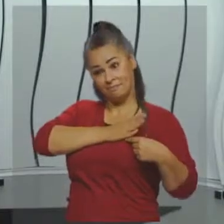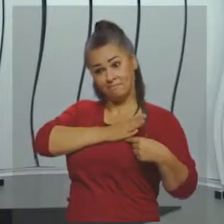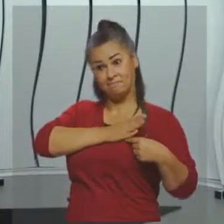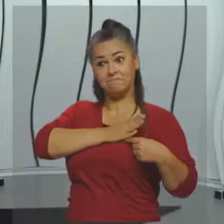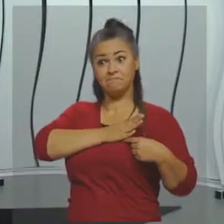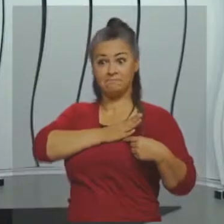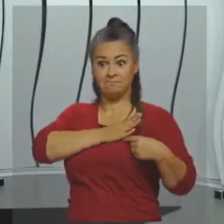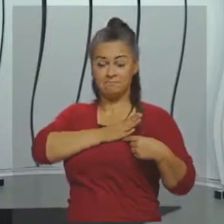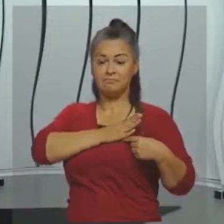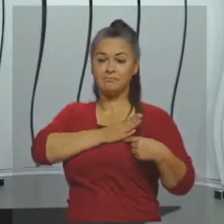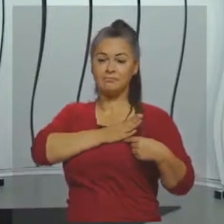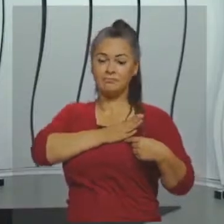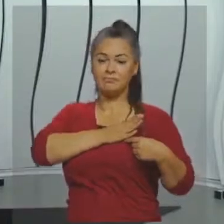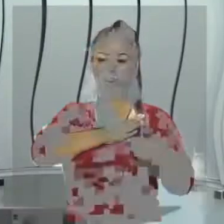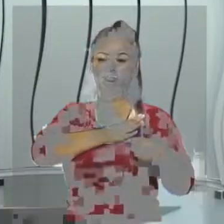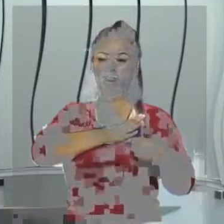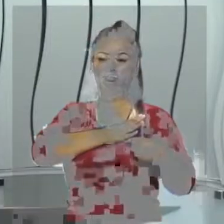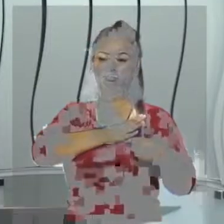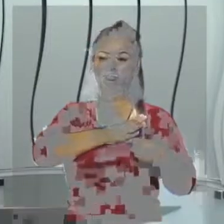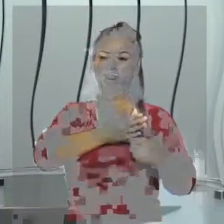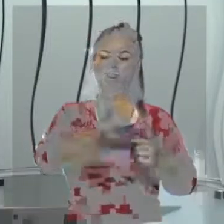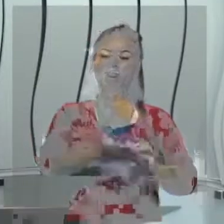coração.